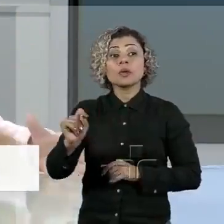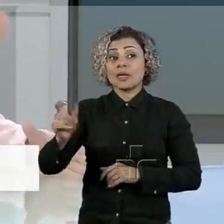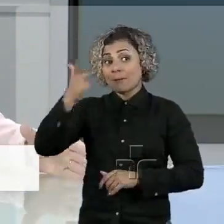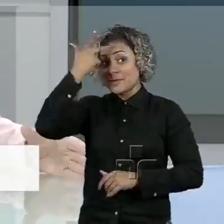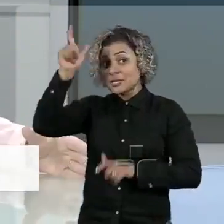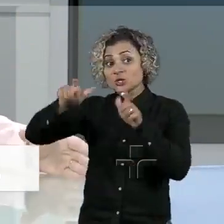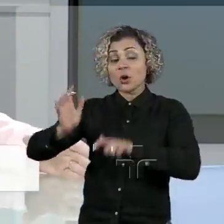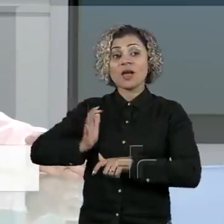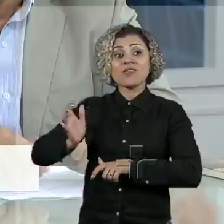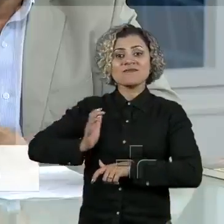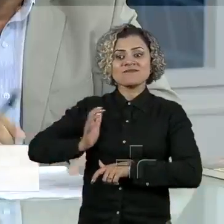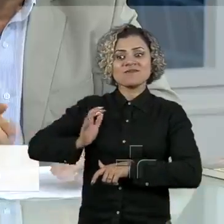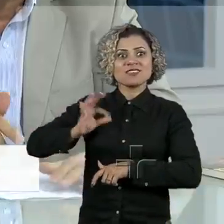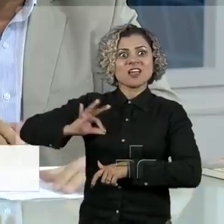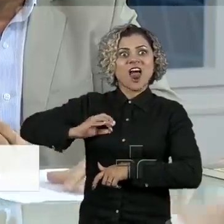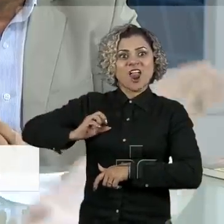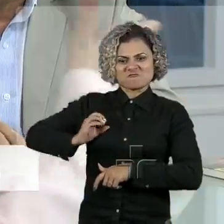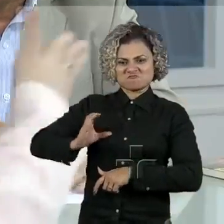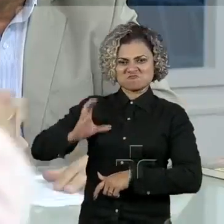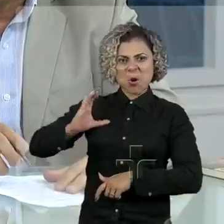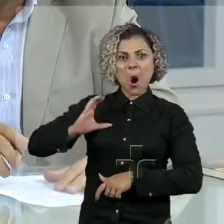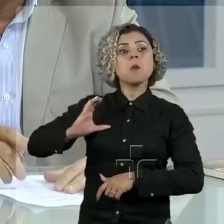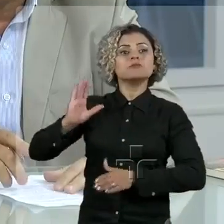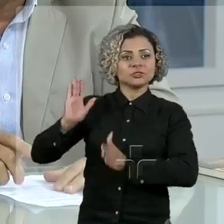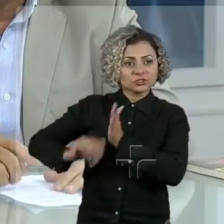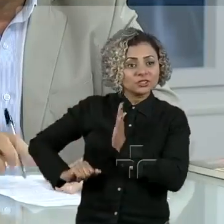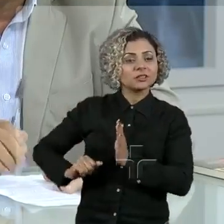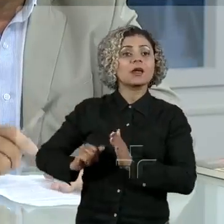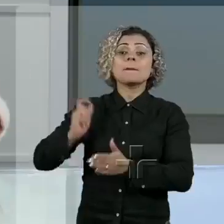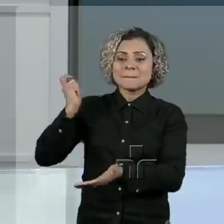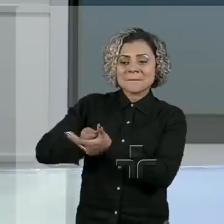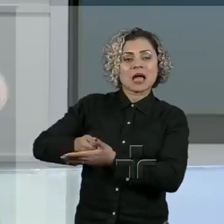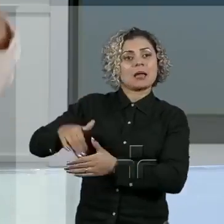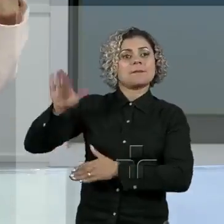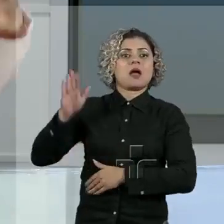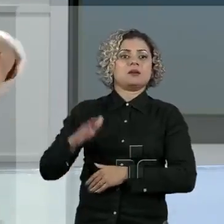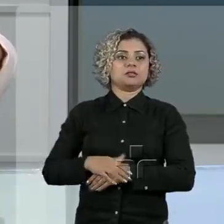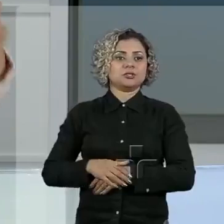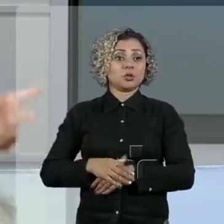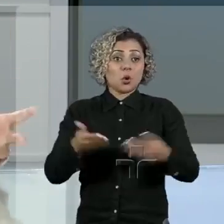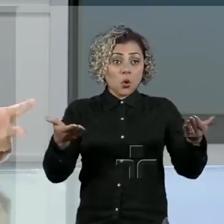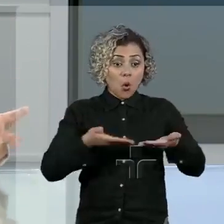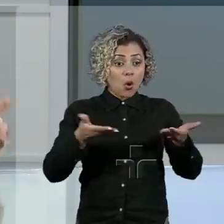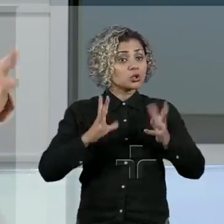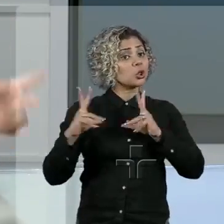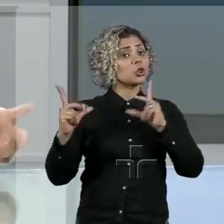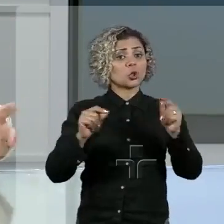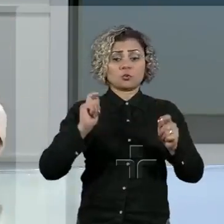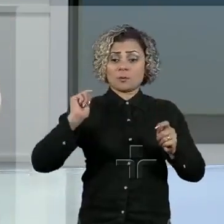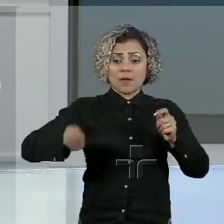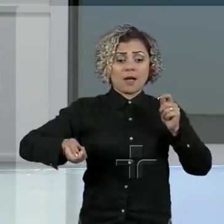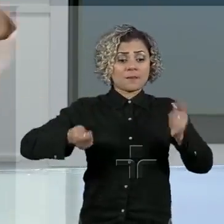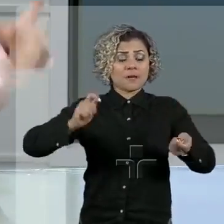ganha mais. Hoje, quem ganha menos contribui para as classes mais